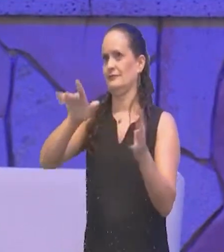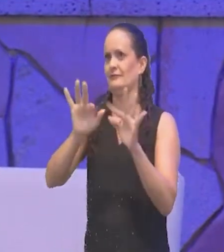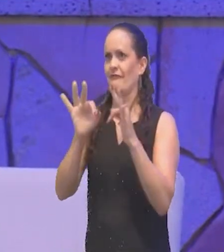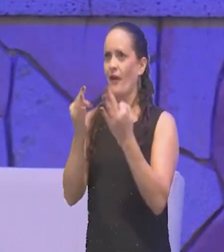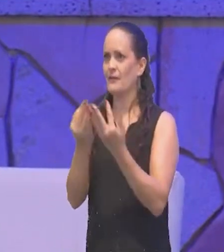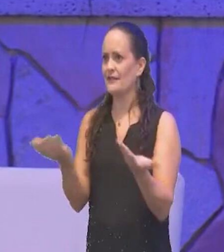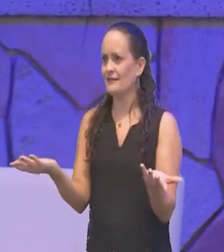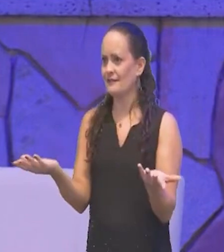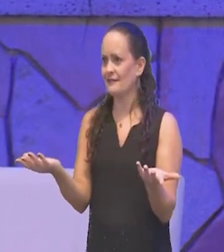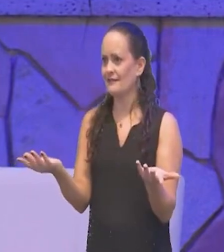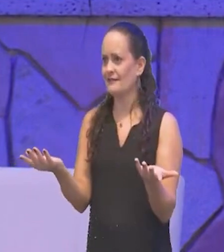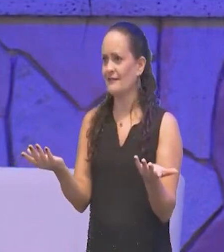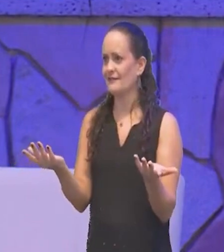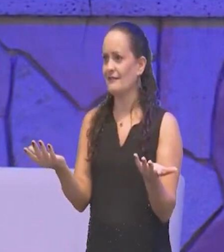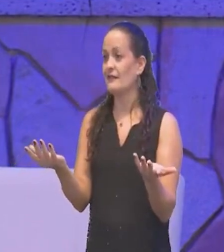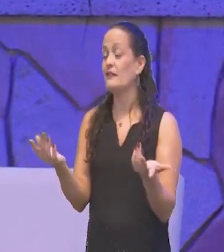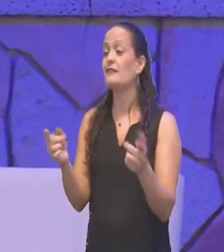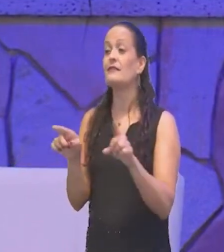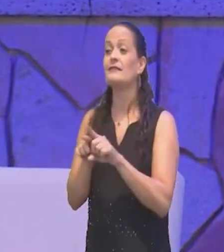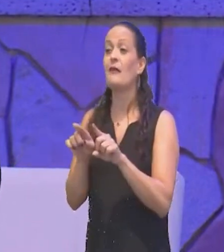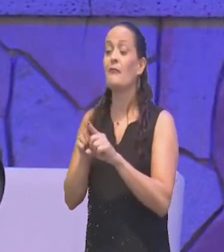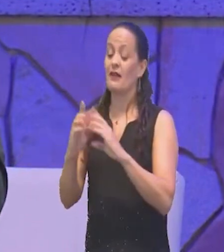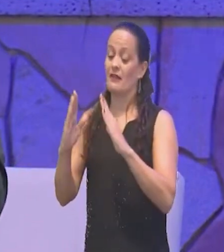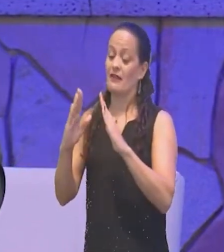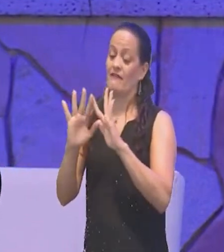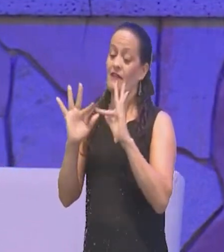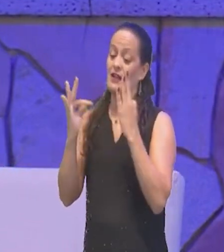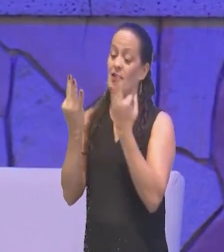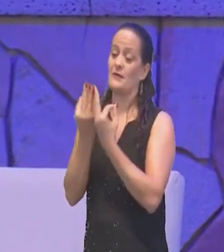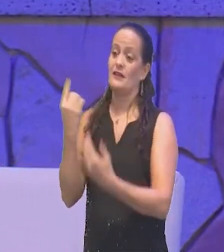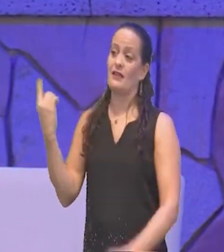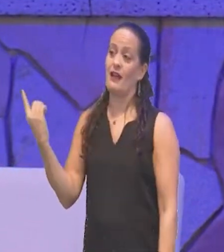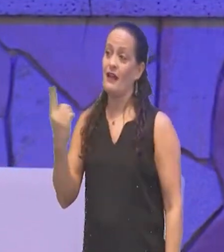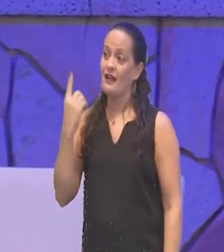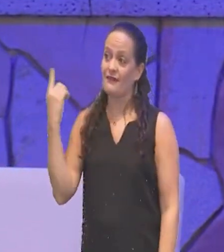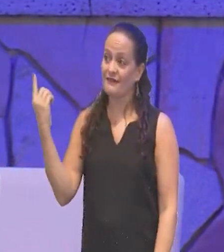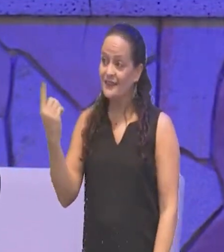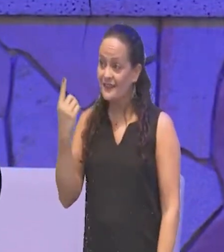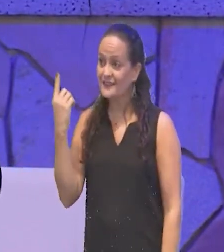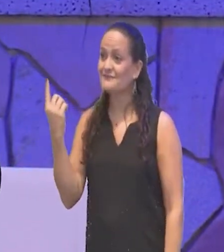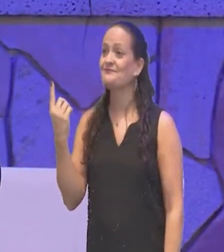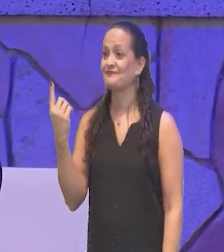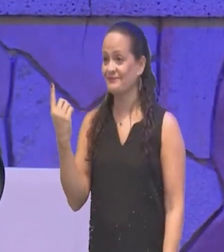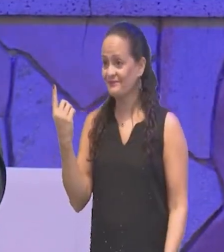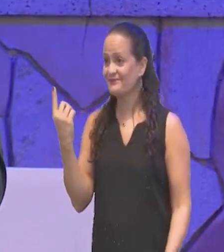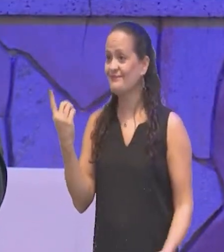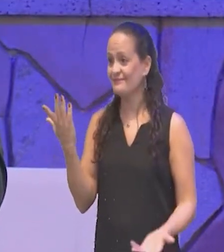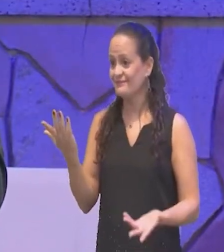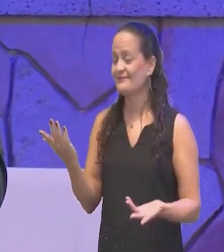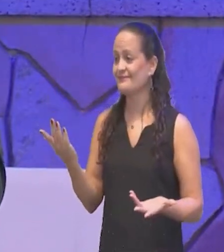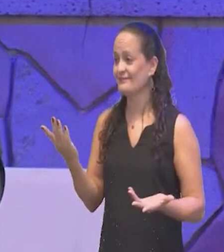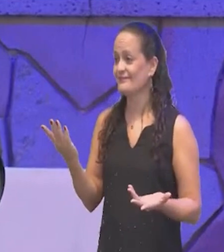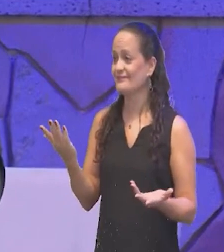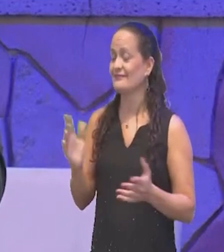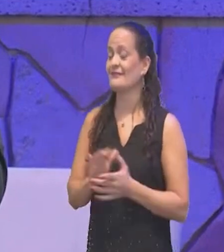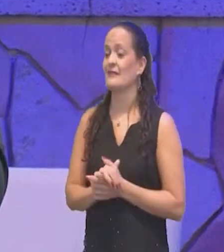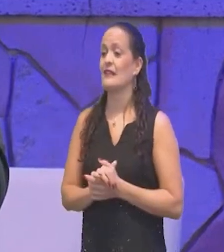respeito da casa de Davi, a casa de Davi, que inclui no histórico